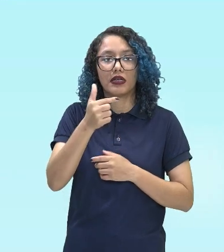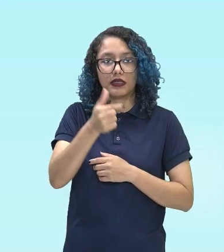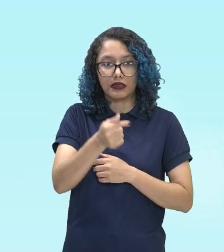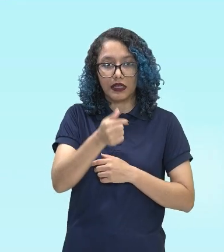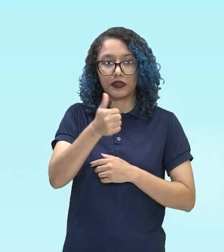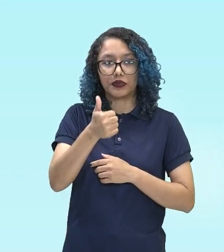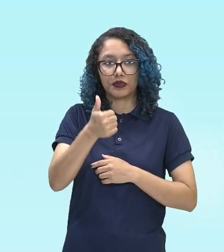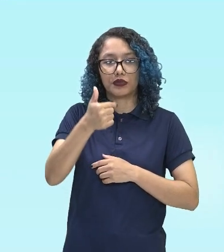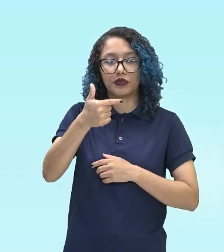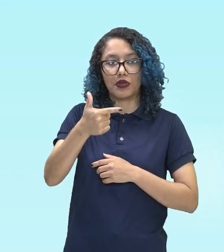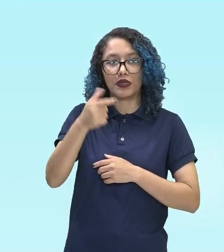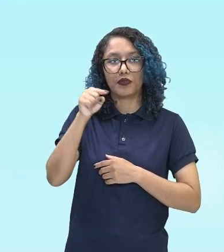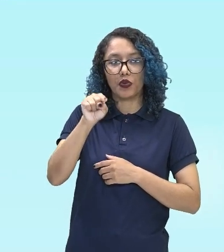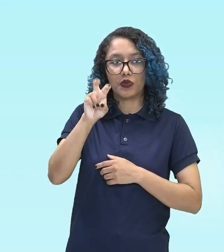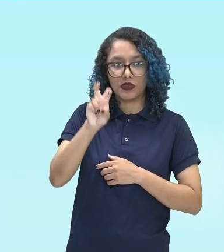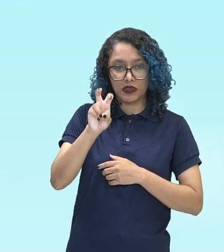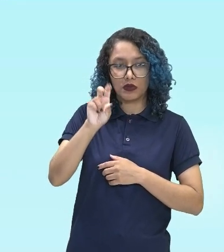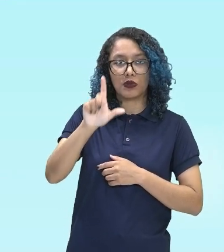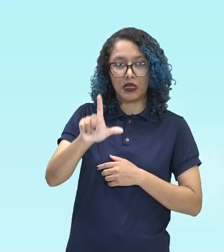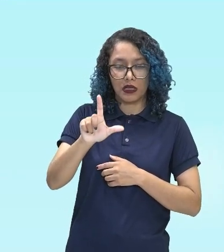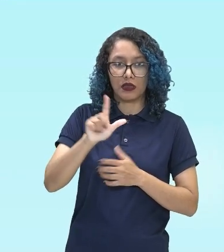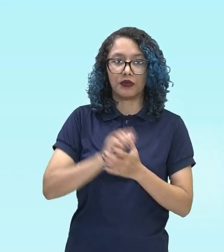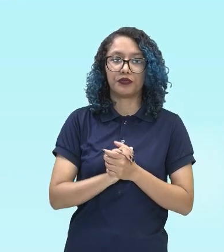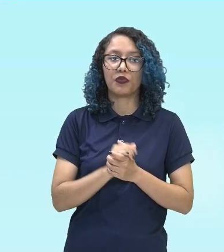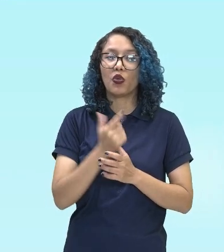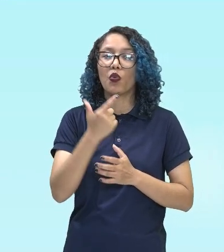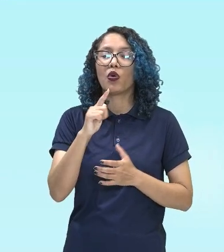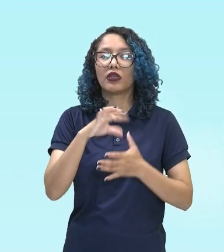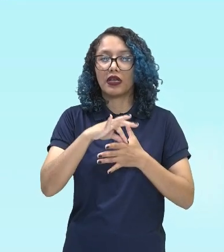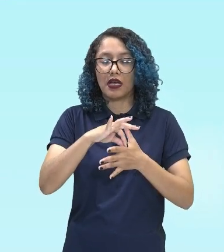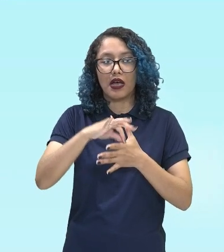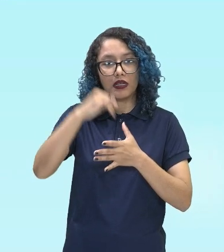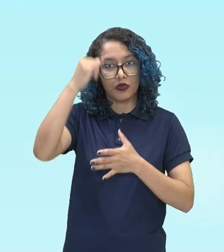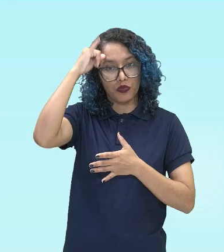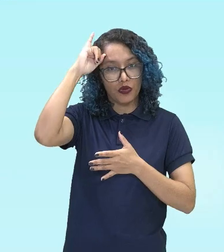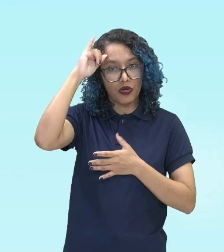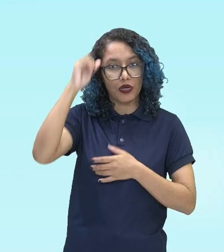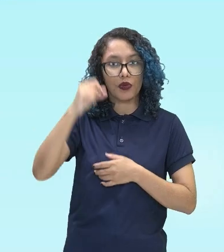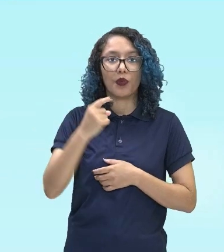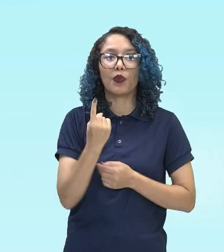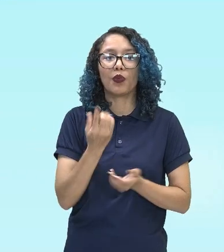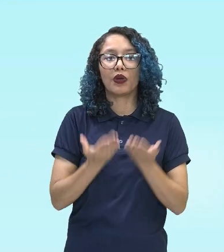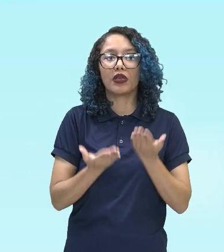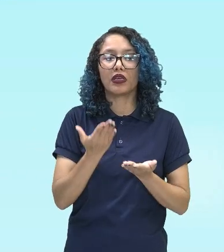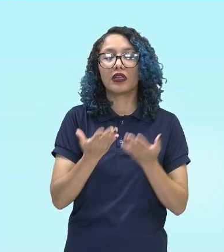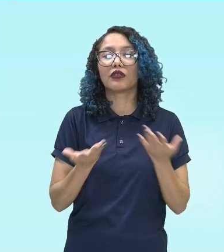712,5 litros de água. A carne de boi, 1 quilo,